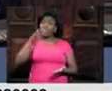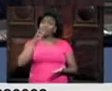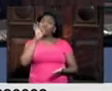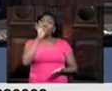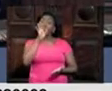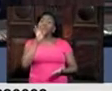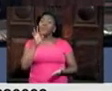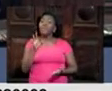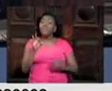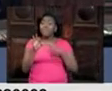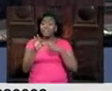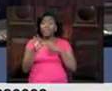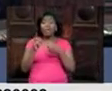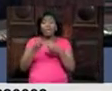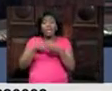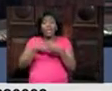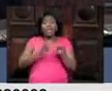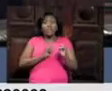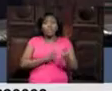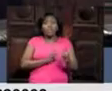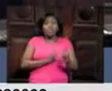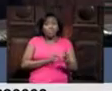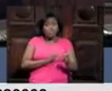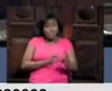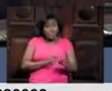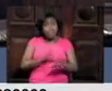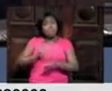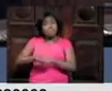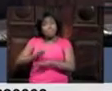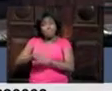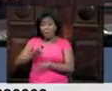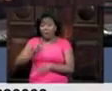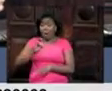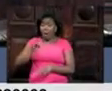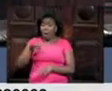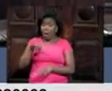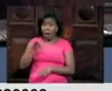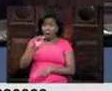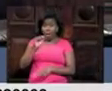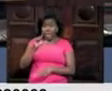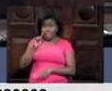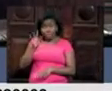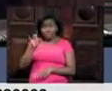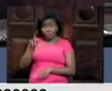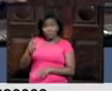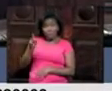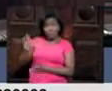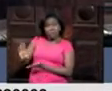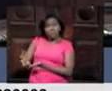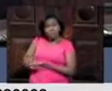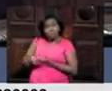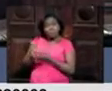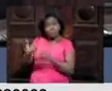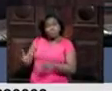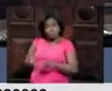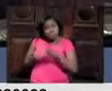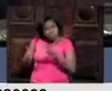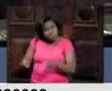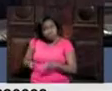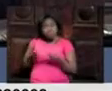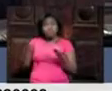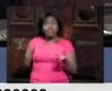75% vinculados à educação, oriundos dos royalties e das participações especiais do petróleo explorado na Câmara do